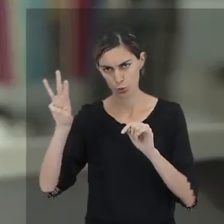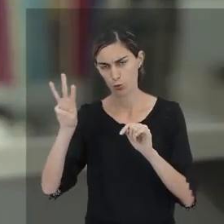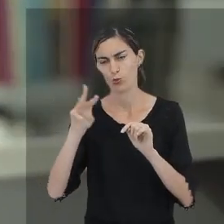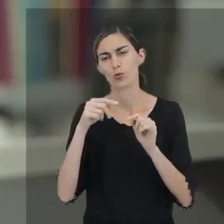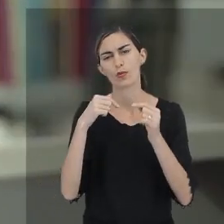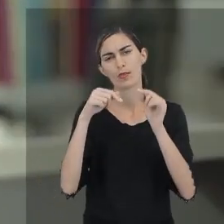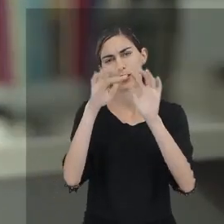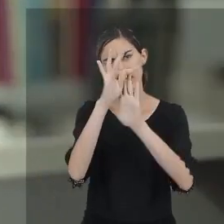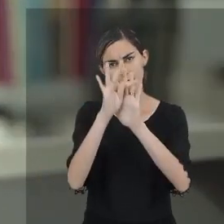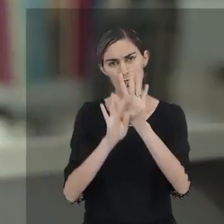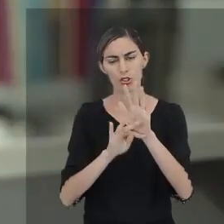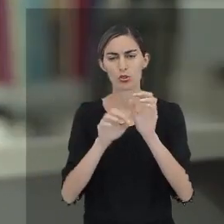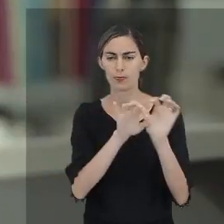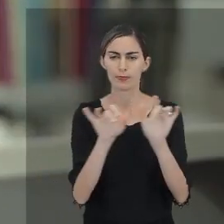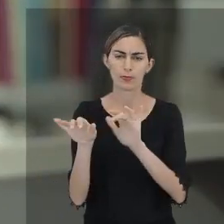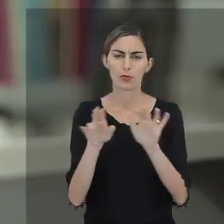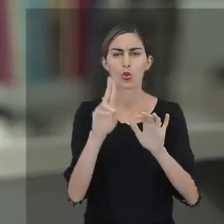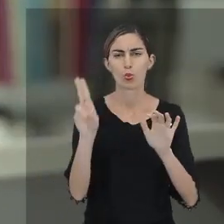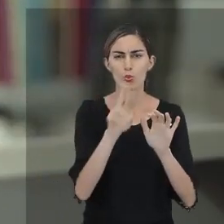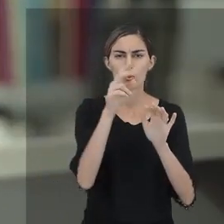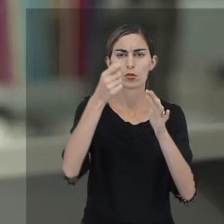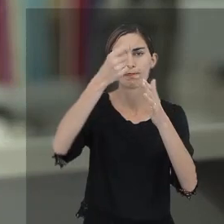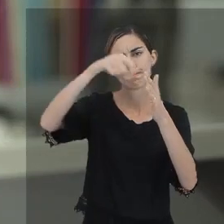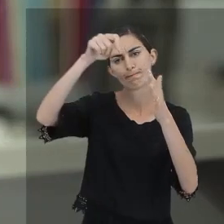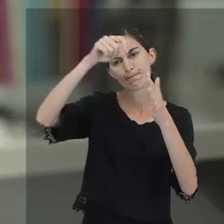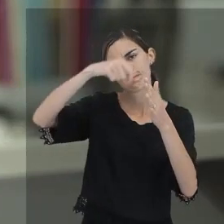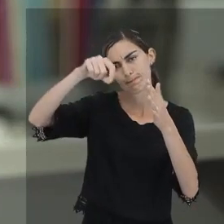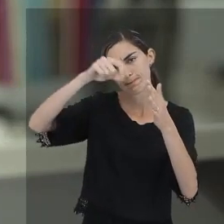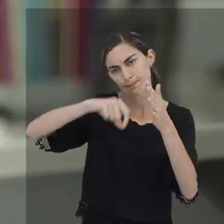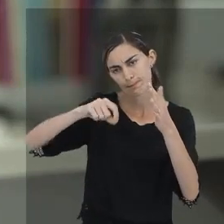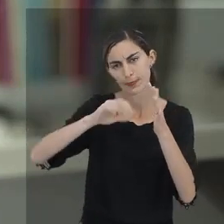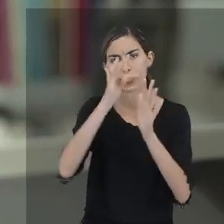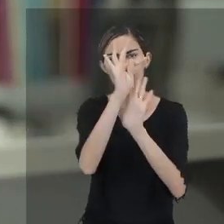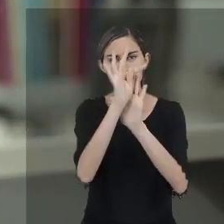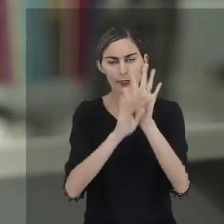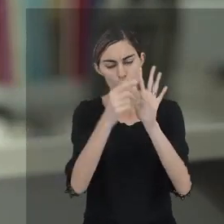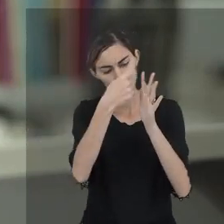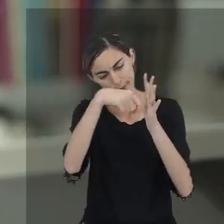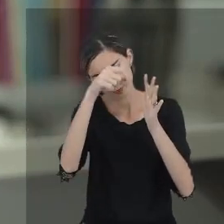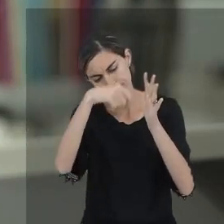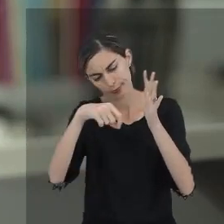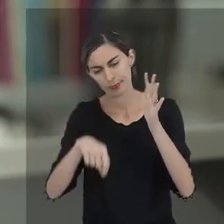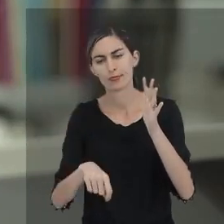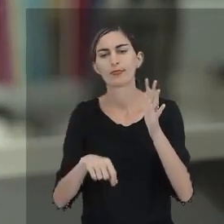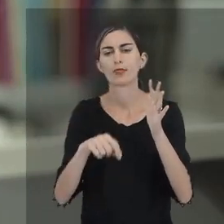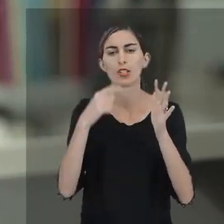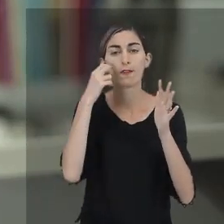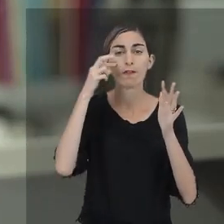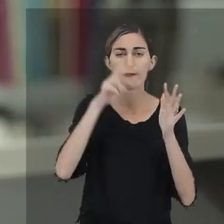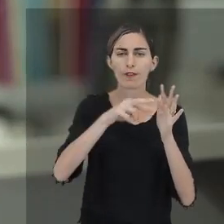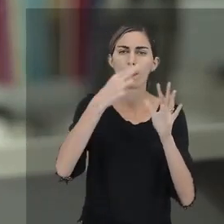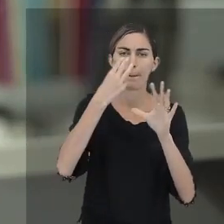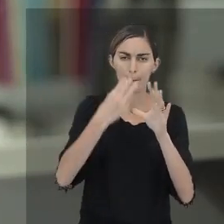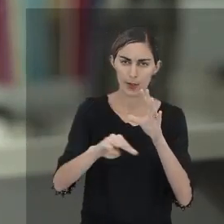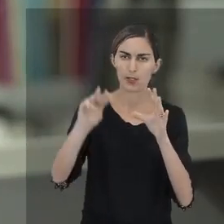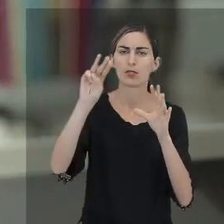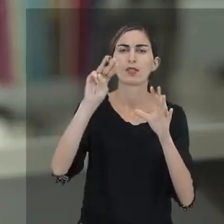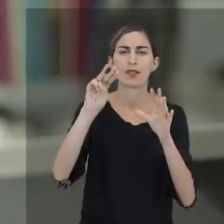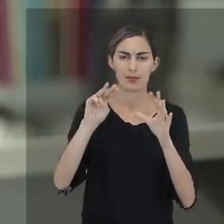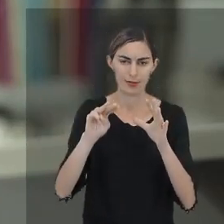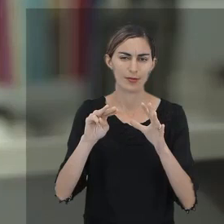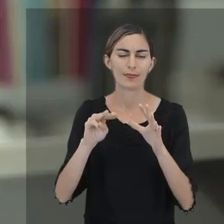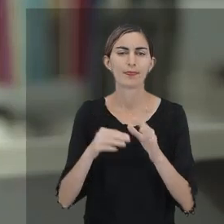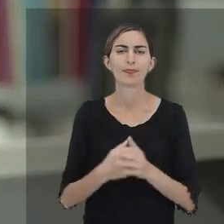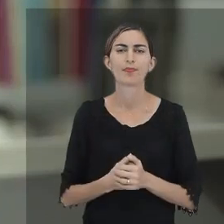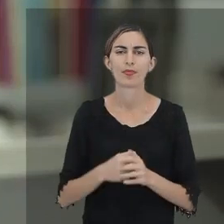texto que você vai escrever alguma coisa o usuário vai preencher alguma coisa esse campo de texto no teste viu ele só vai ver a mensagem e não é